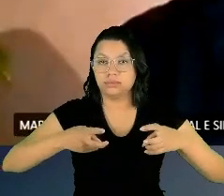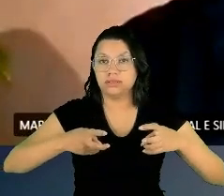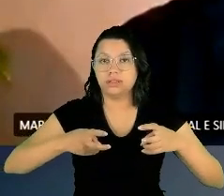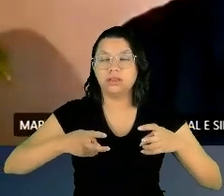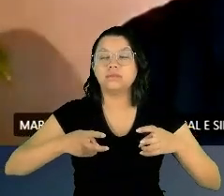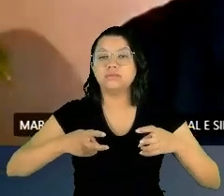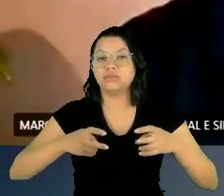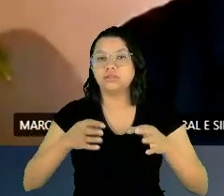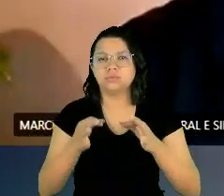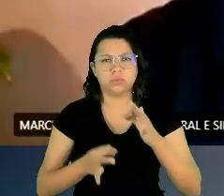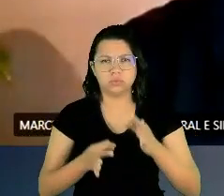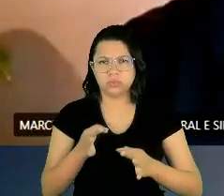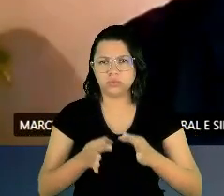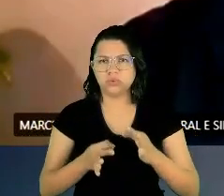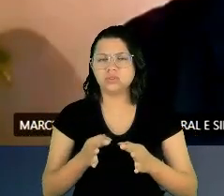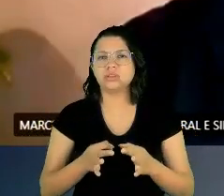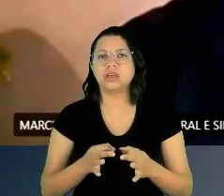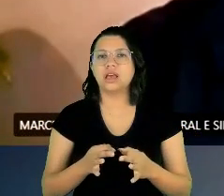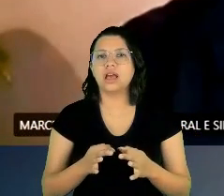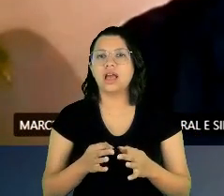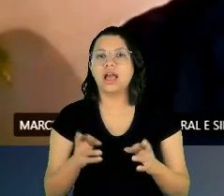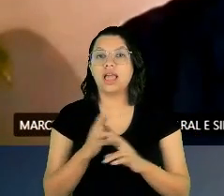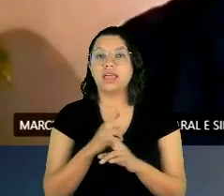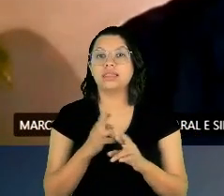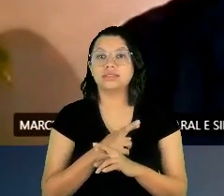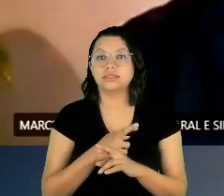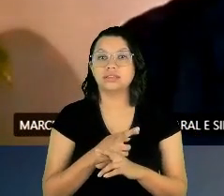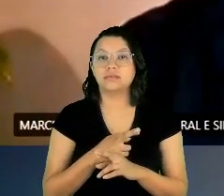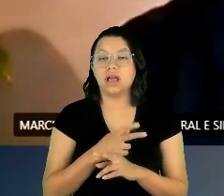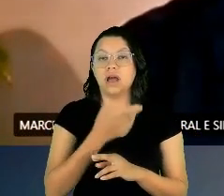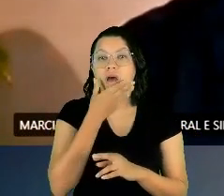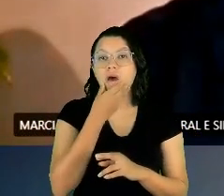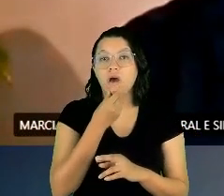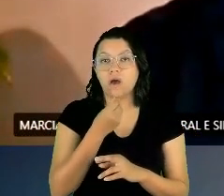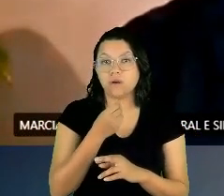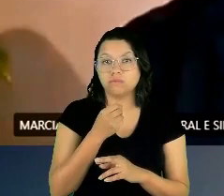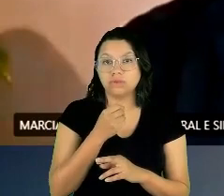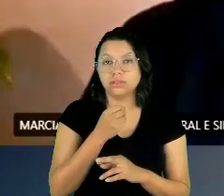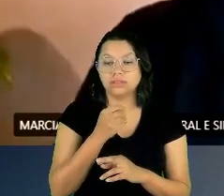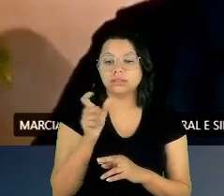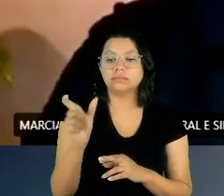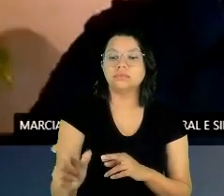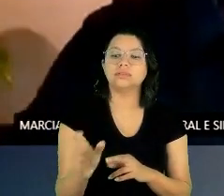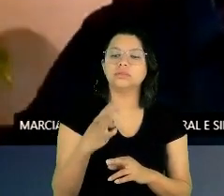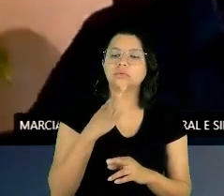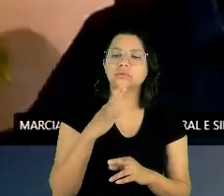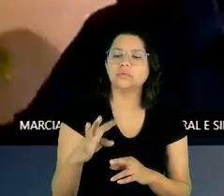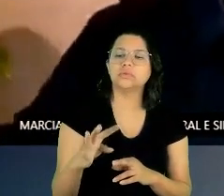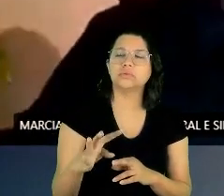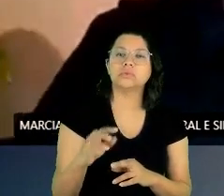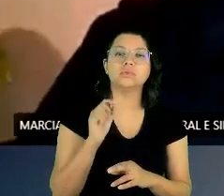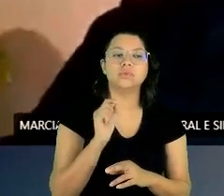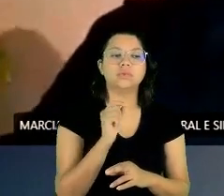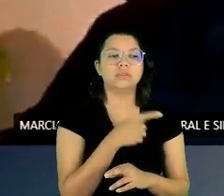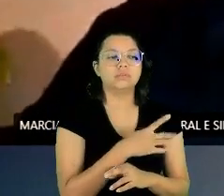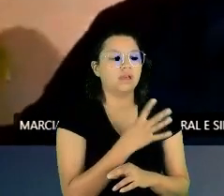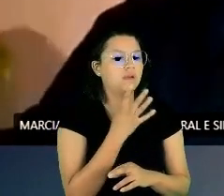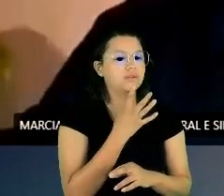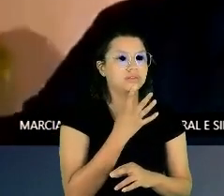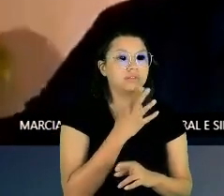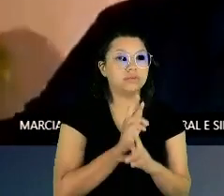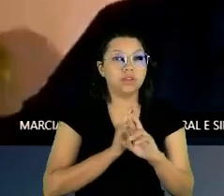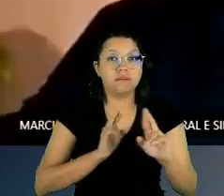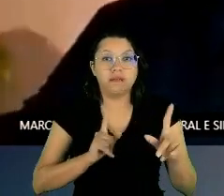na percepção de injustiça, tendo os homens uma percepção maior de injustiça para desconhecidos do que para conhecidos,